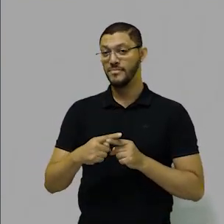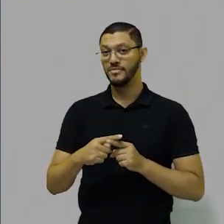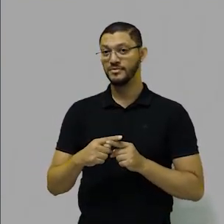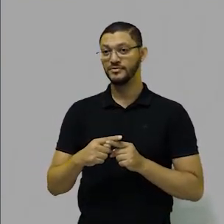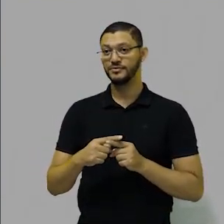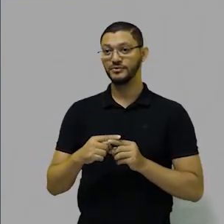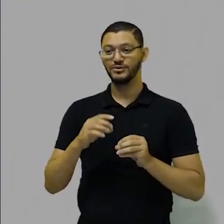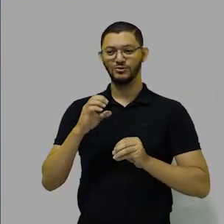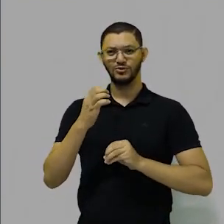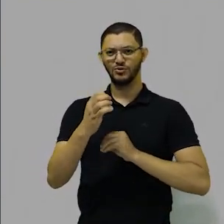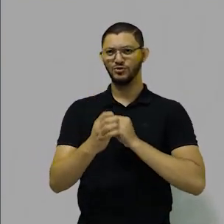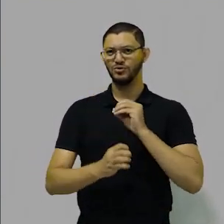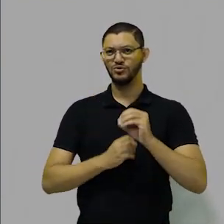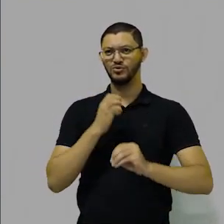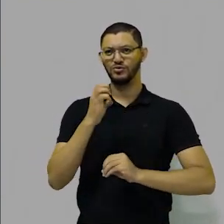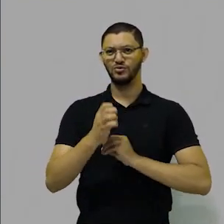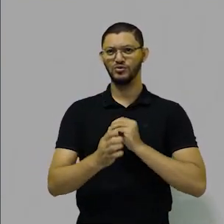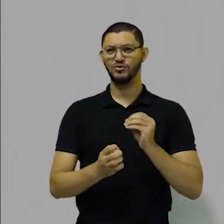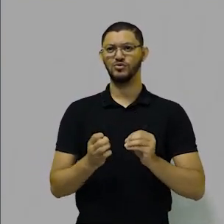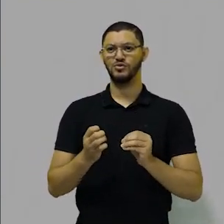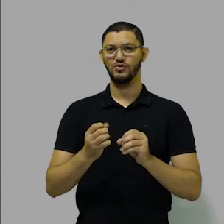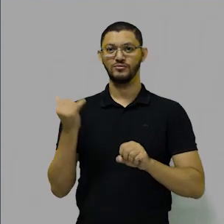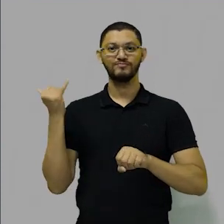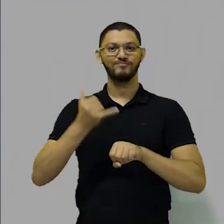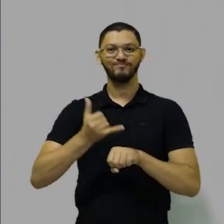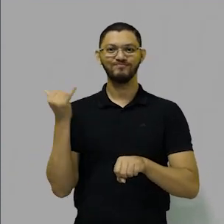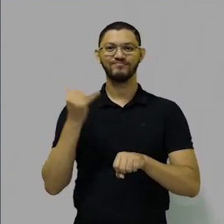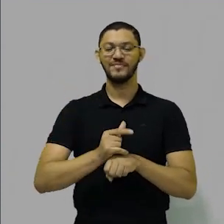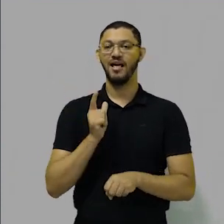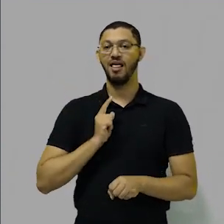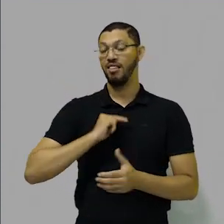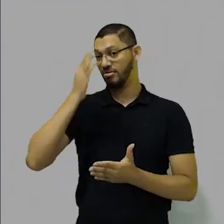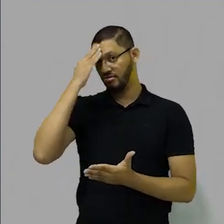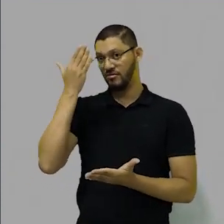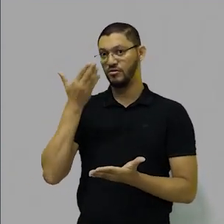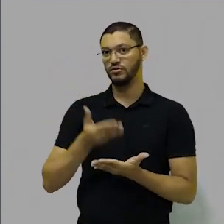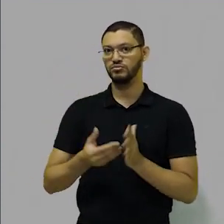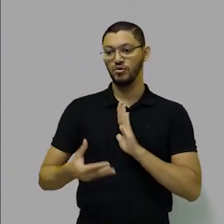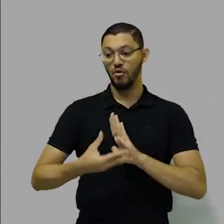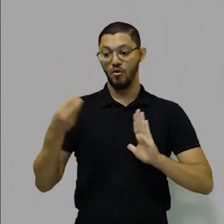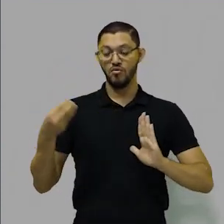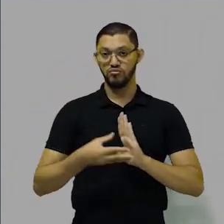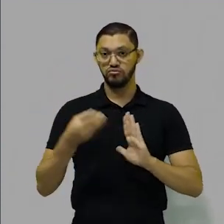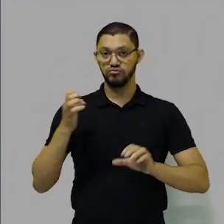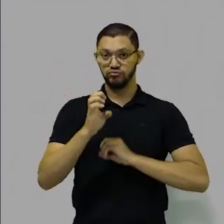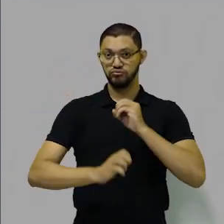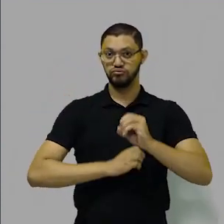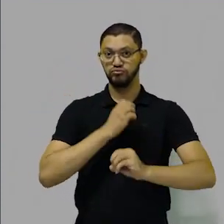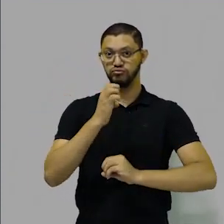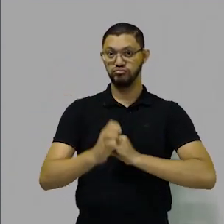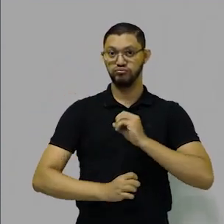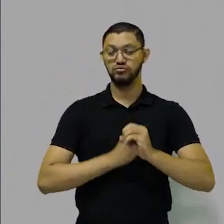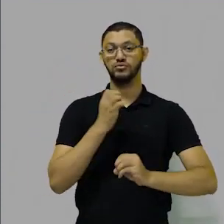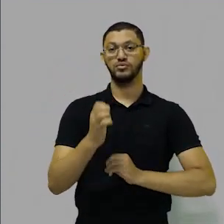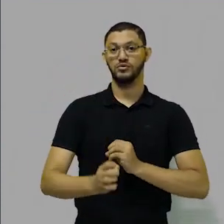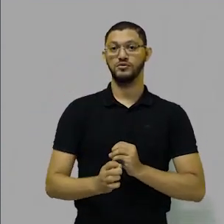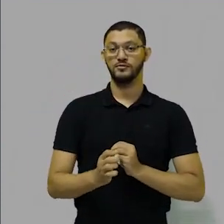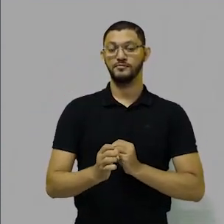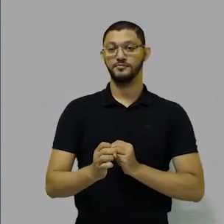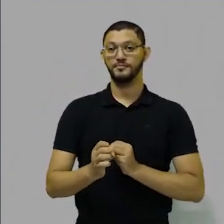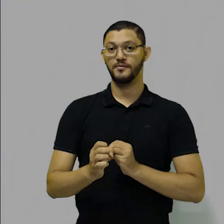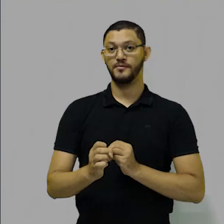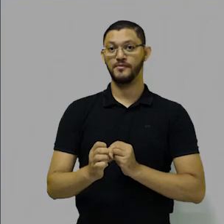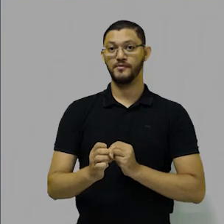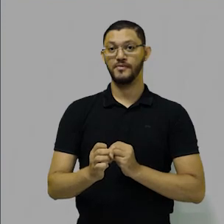altamente eletronegativo. Então, o flúor ele tem a capacidade de roubar os elétrons, mesmo